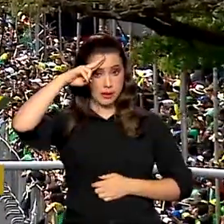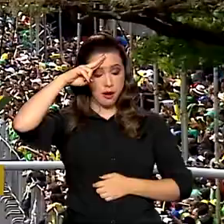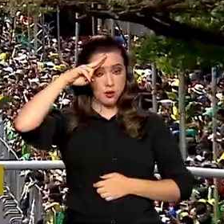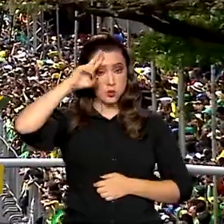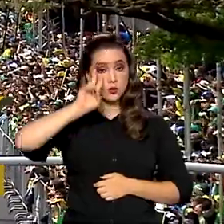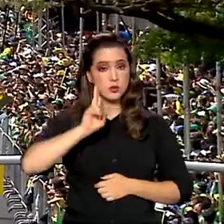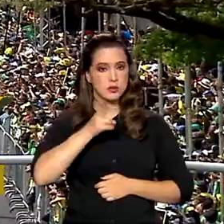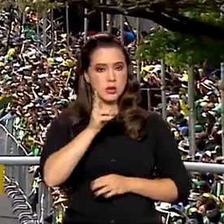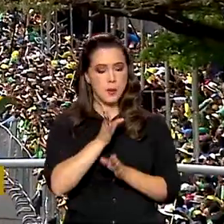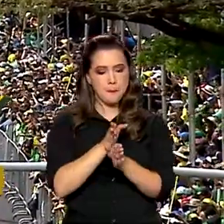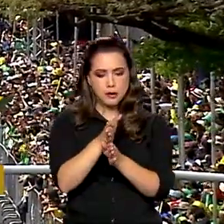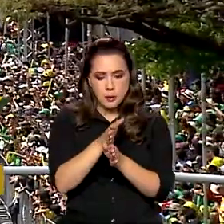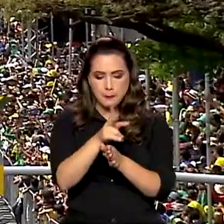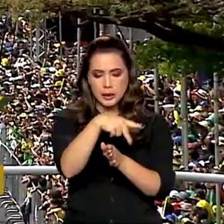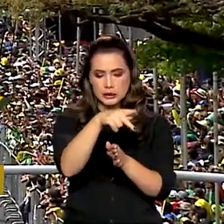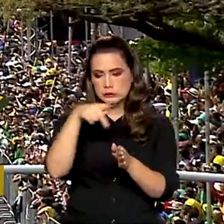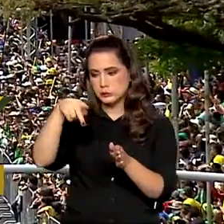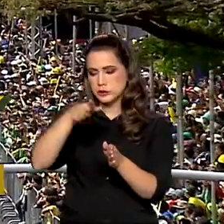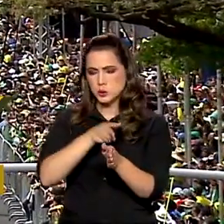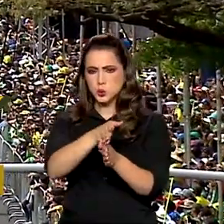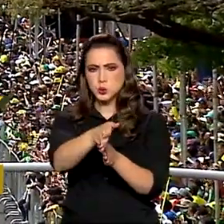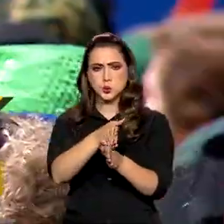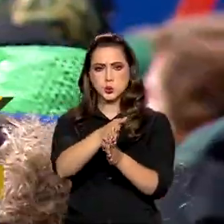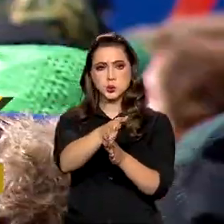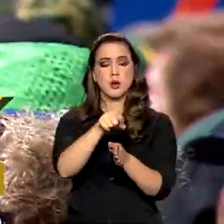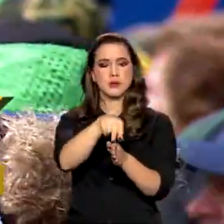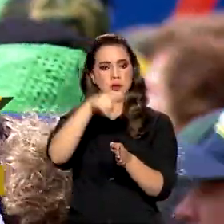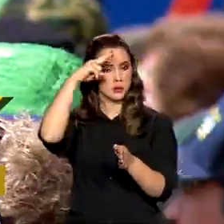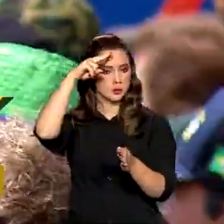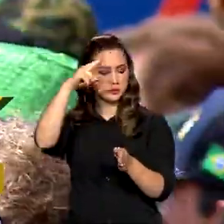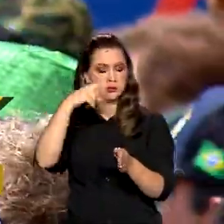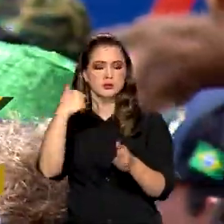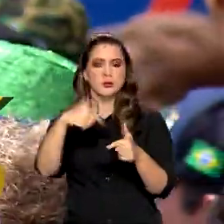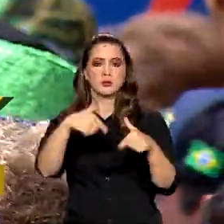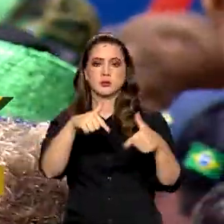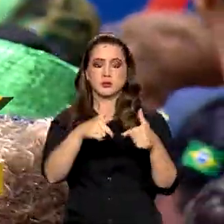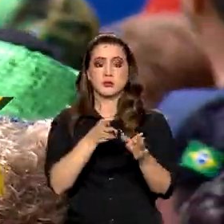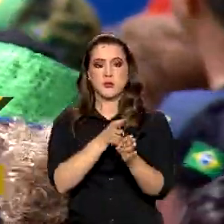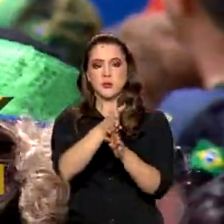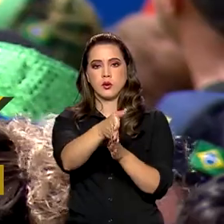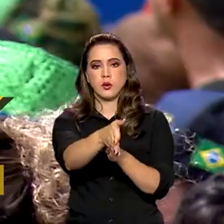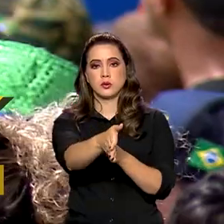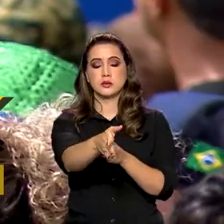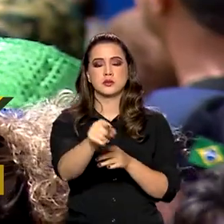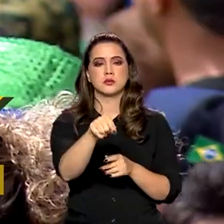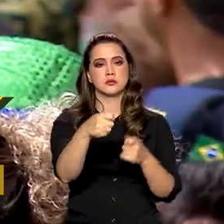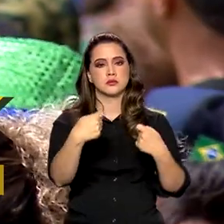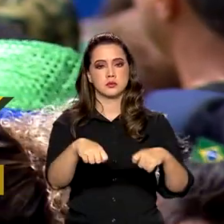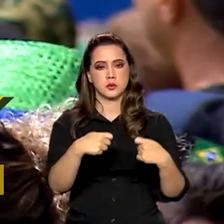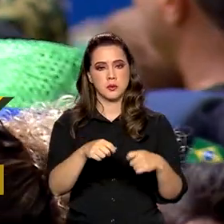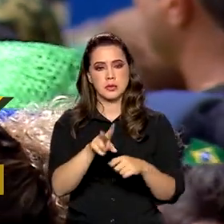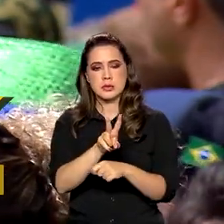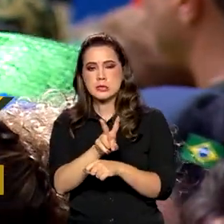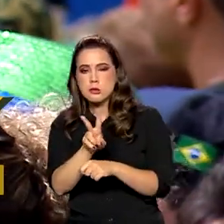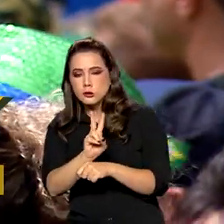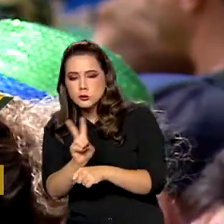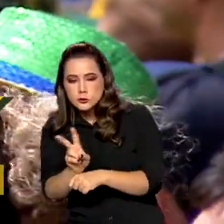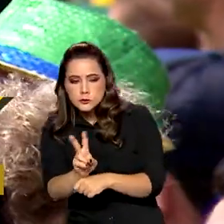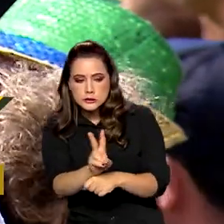na faixa de fronteira o tempo todo, então o exército ele tem essa incumbência de, na faixa de fronteira,